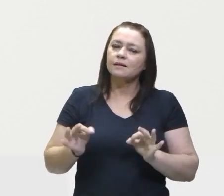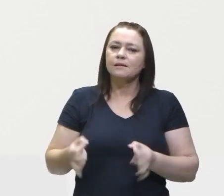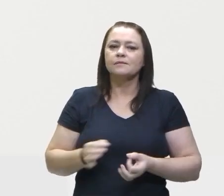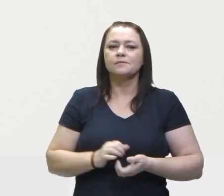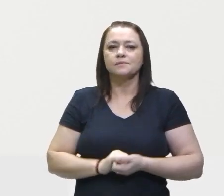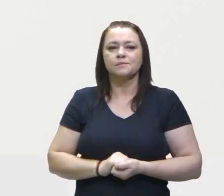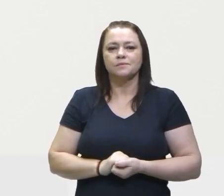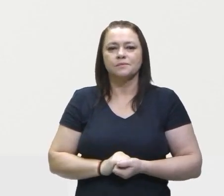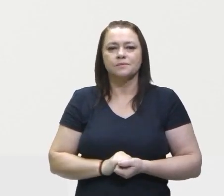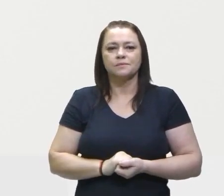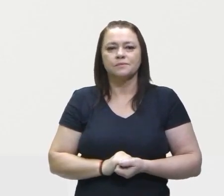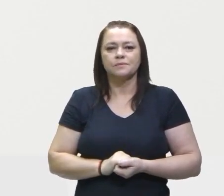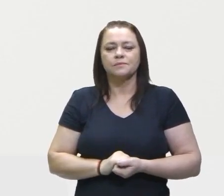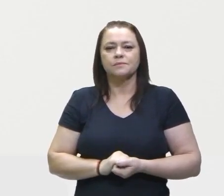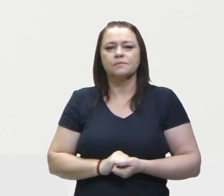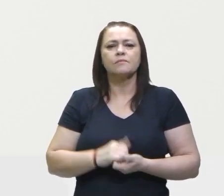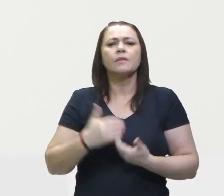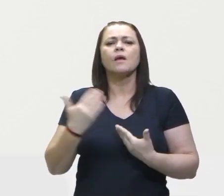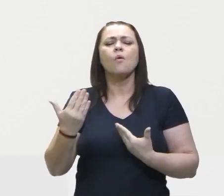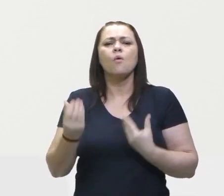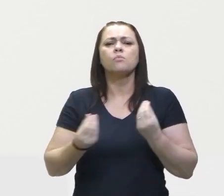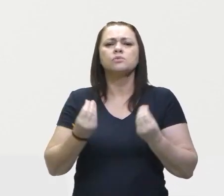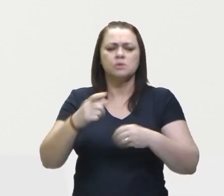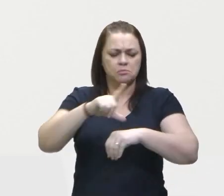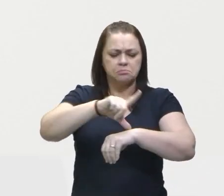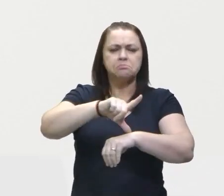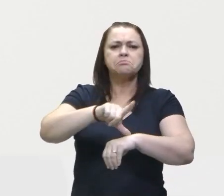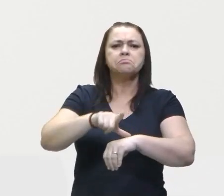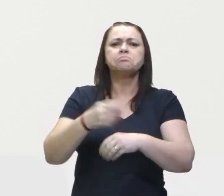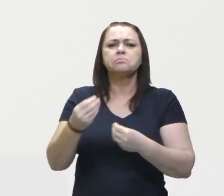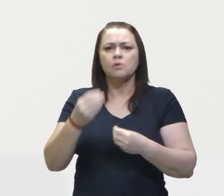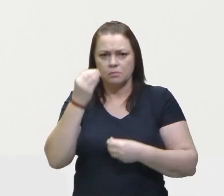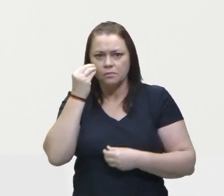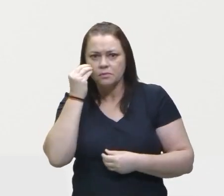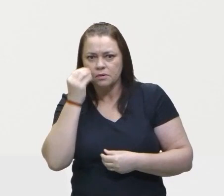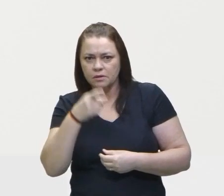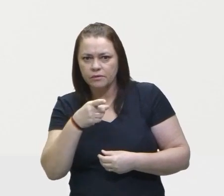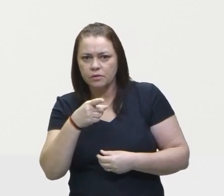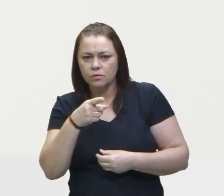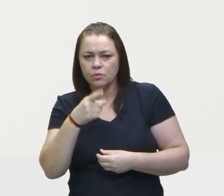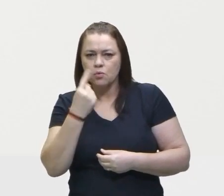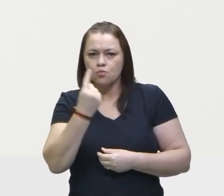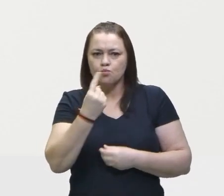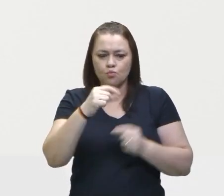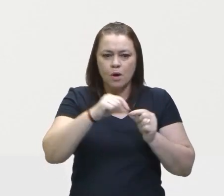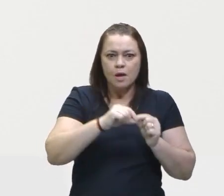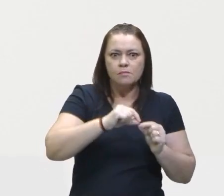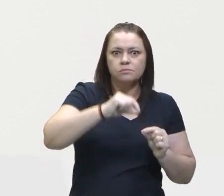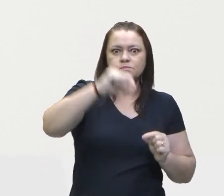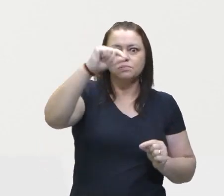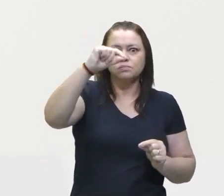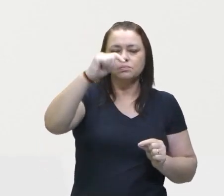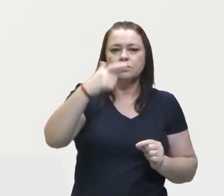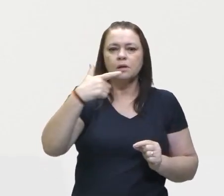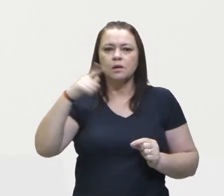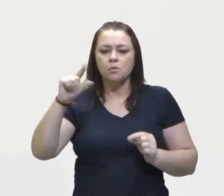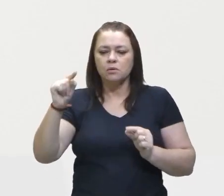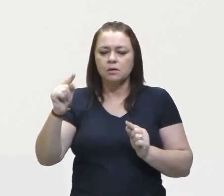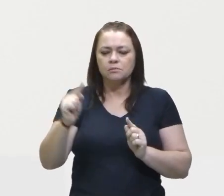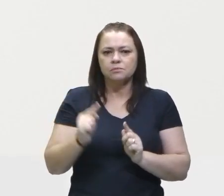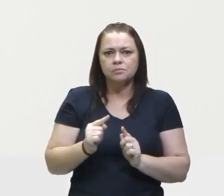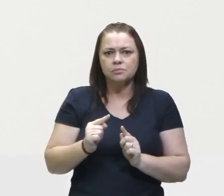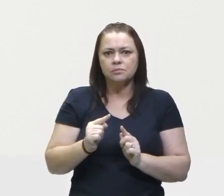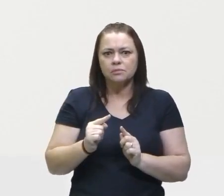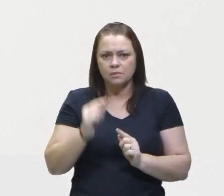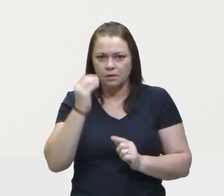minuto, né? Como são os ponteiros? Observou que um é grande e o outro é menor? Então, um grande